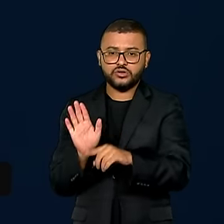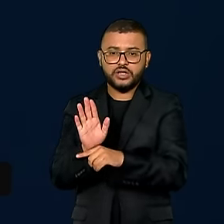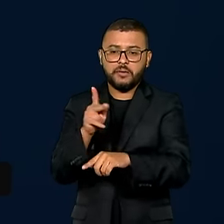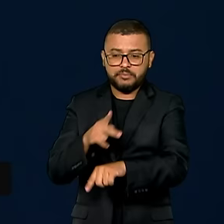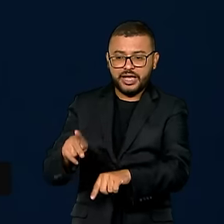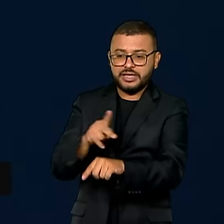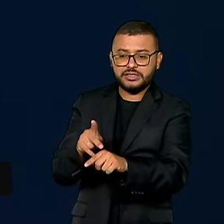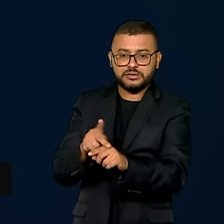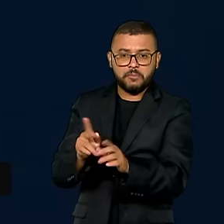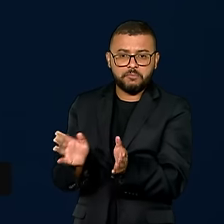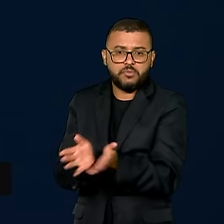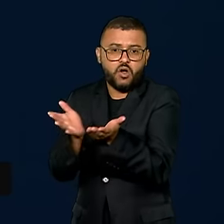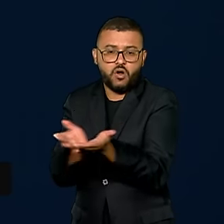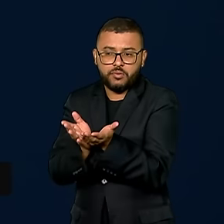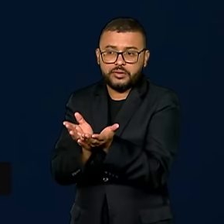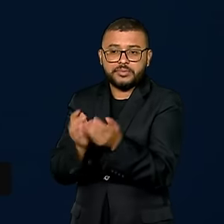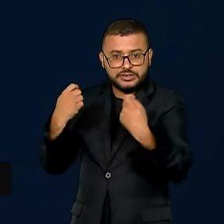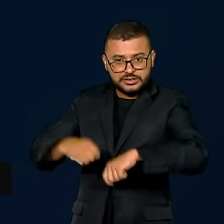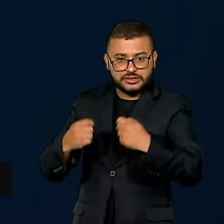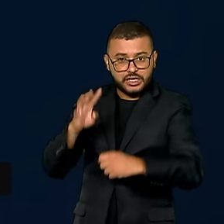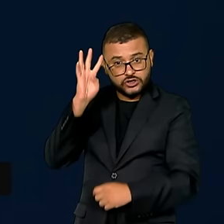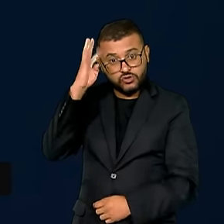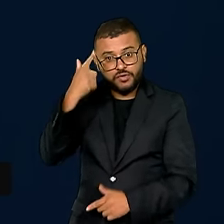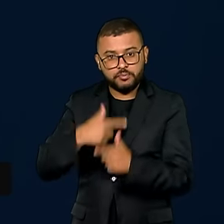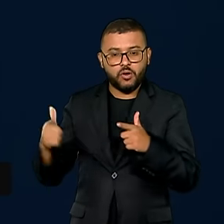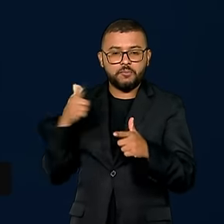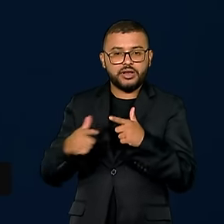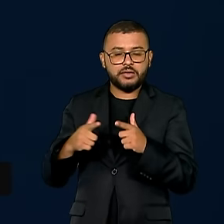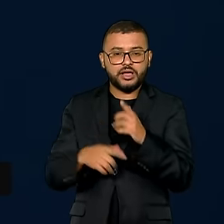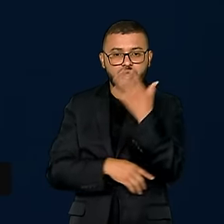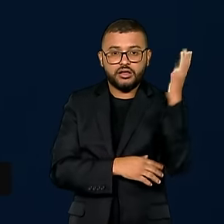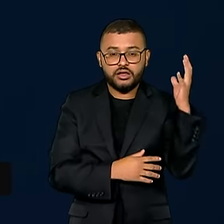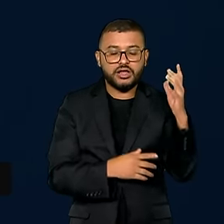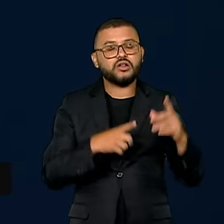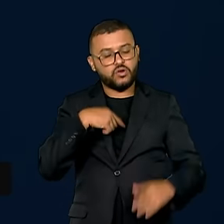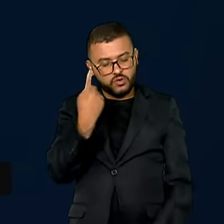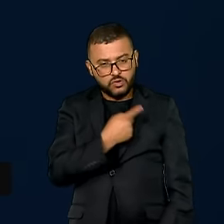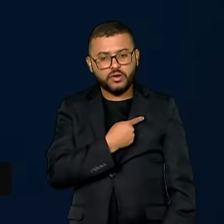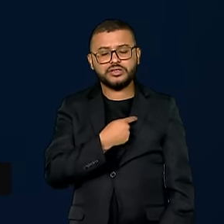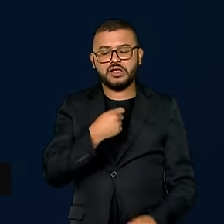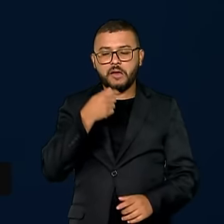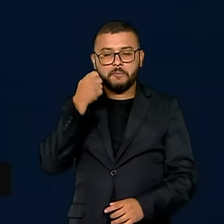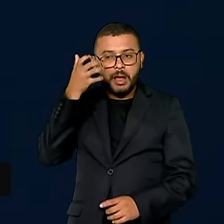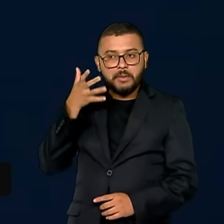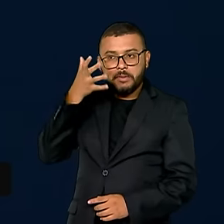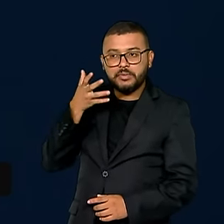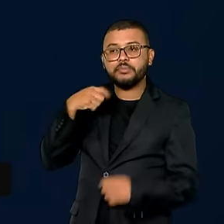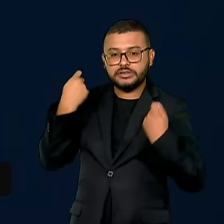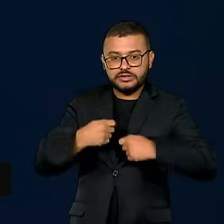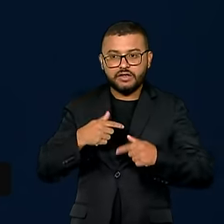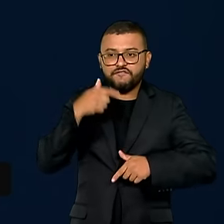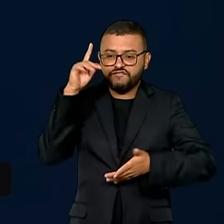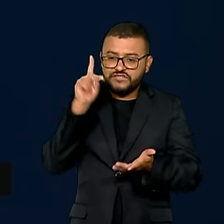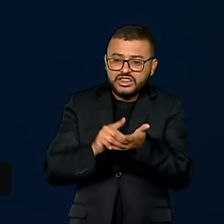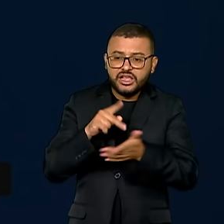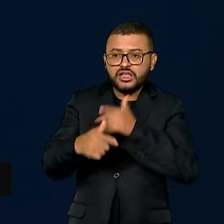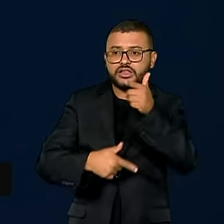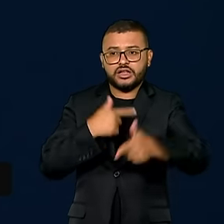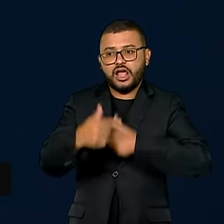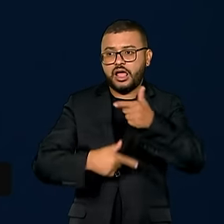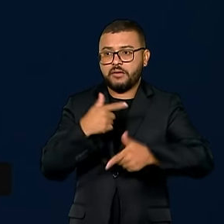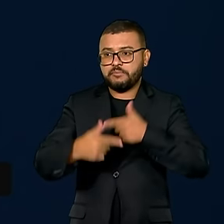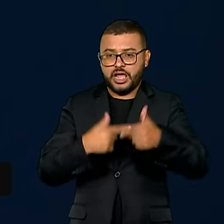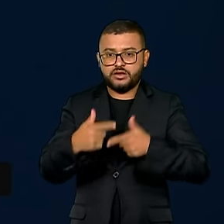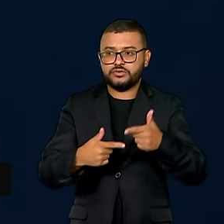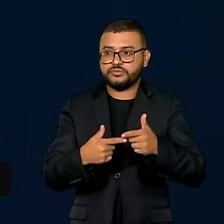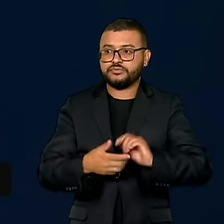não chega, de discursos eloquentes e vazios. Precisamos de atitudes e práticas